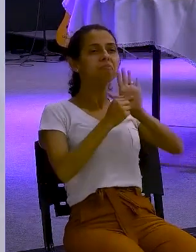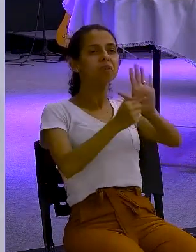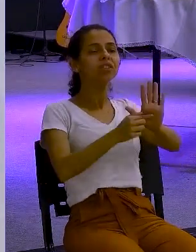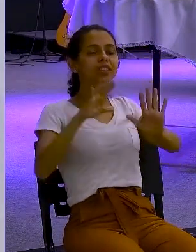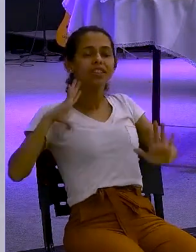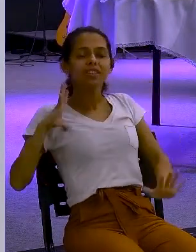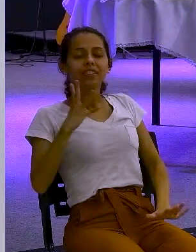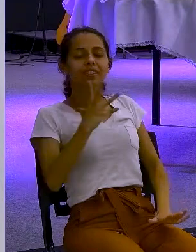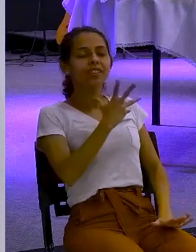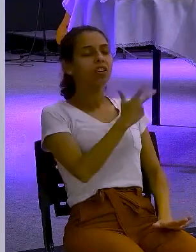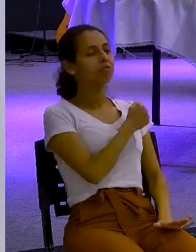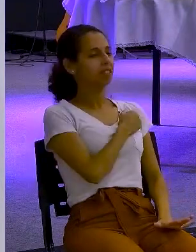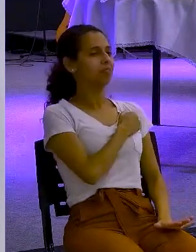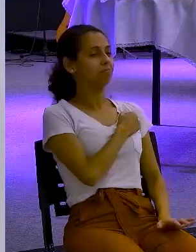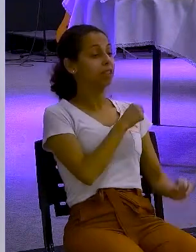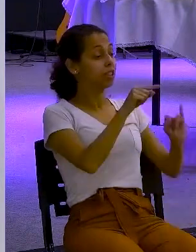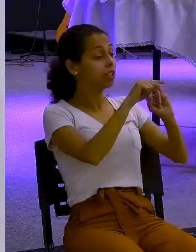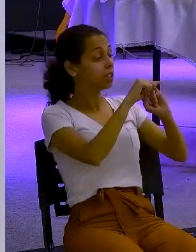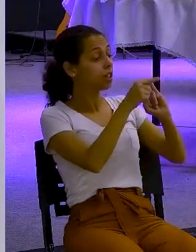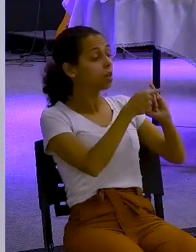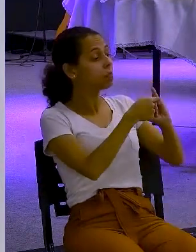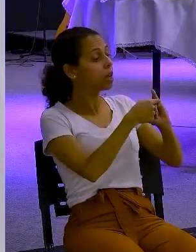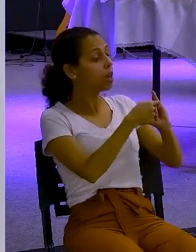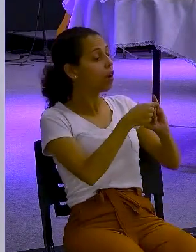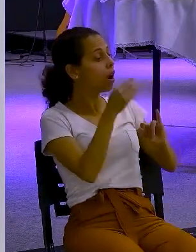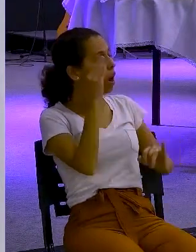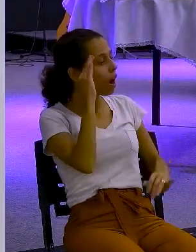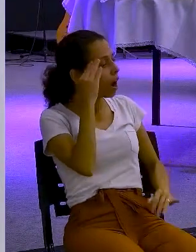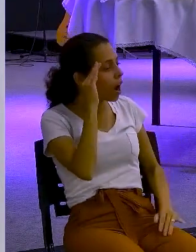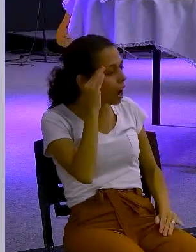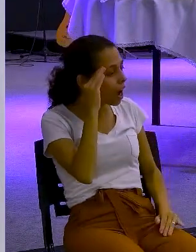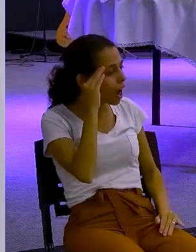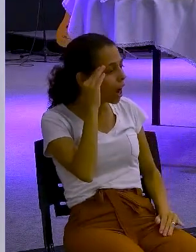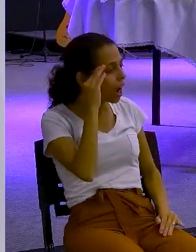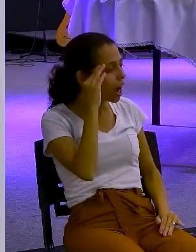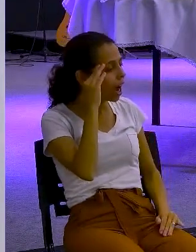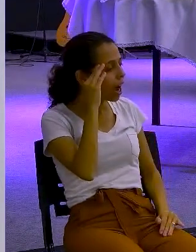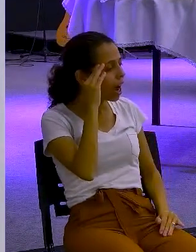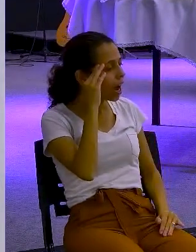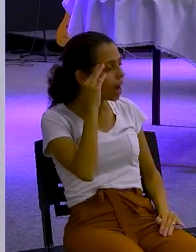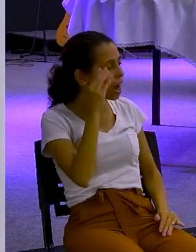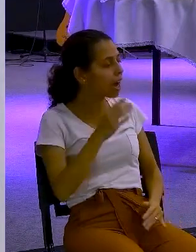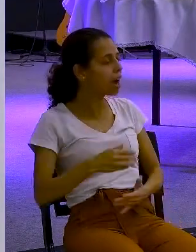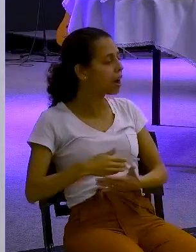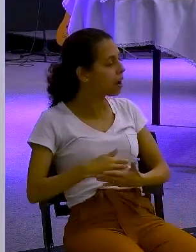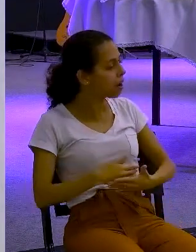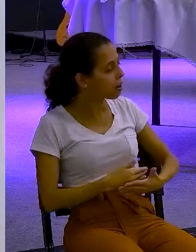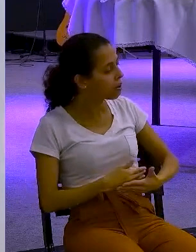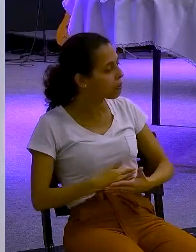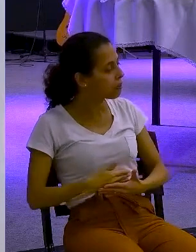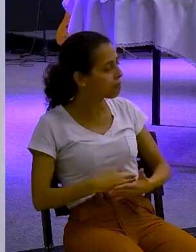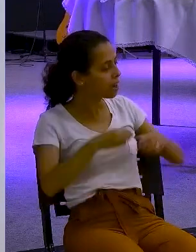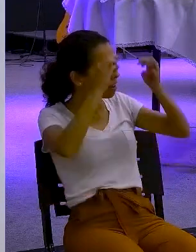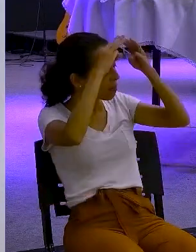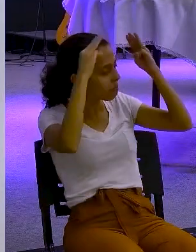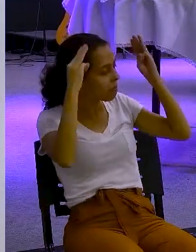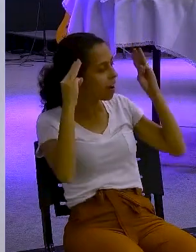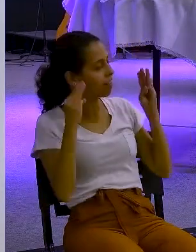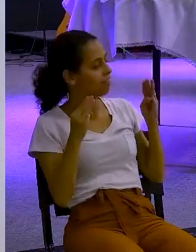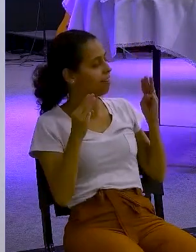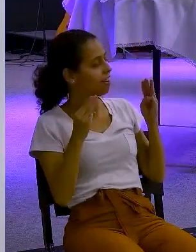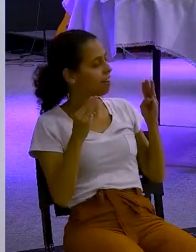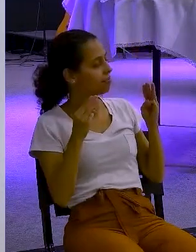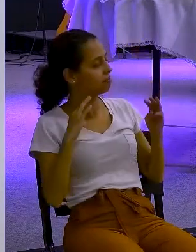Isabel reconhece que a criança no ventre não era qualquer uma, era o seu